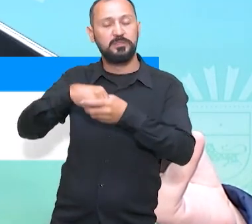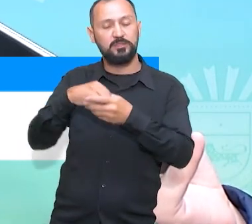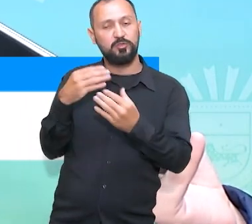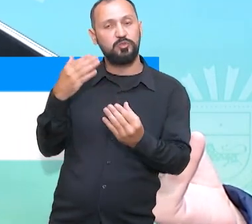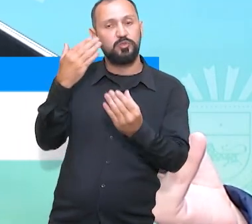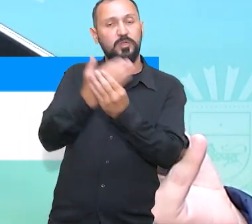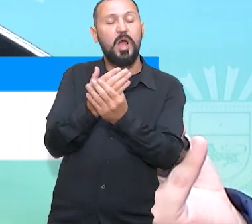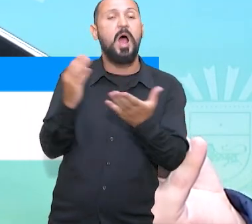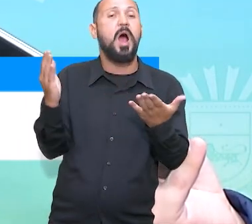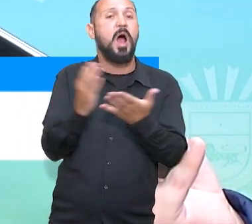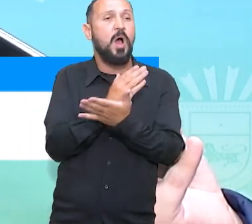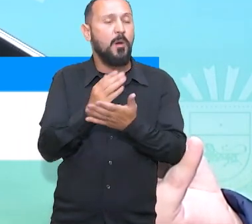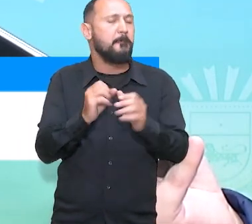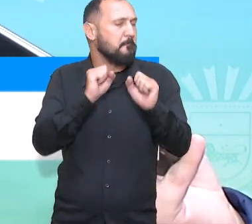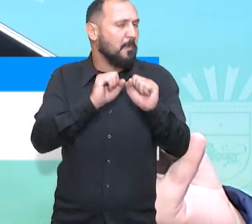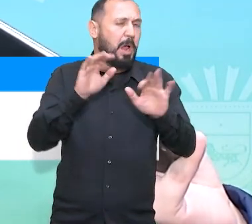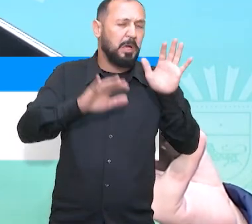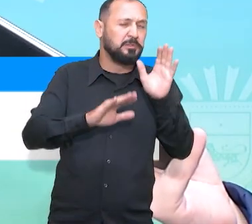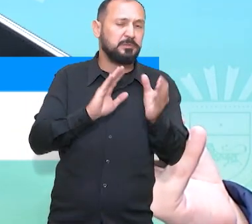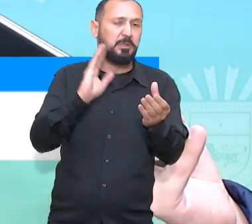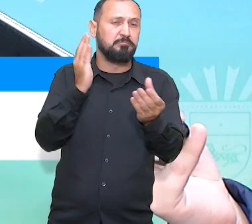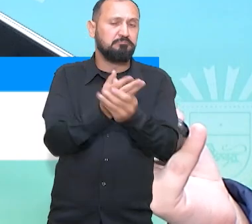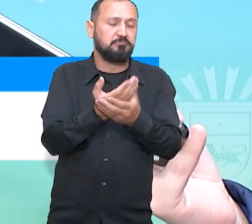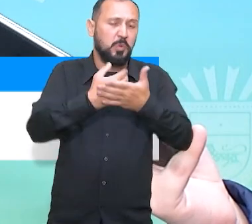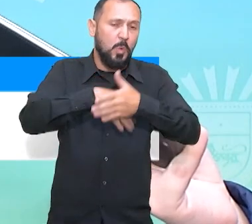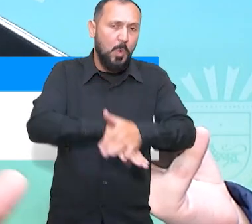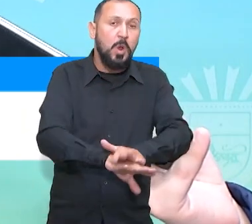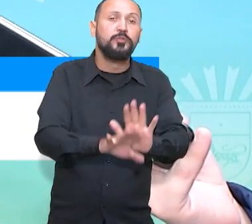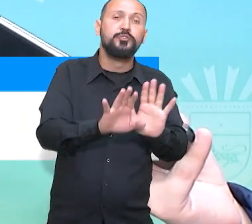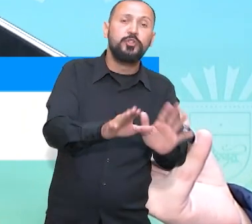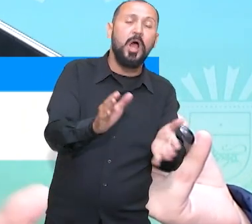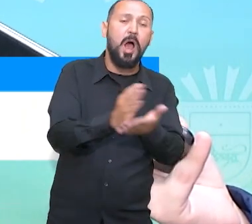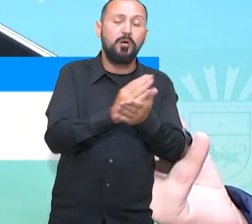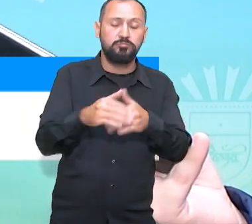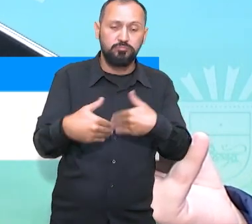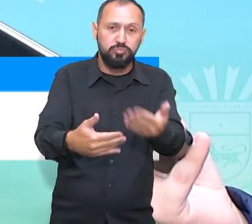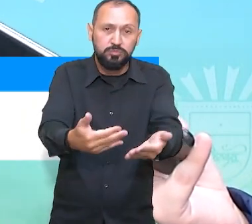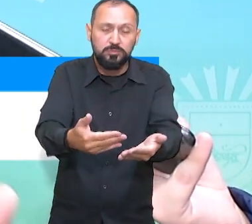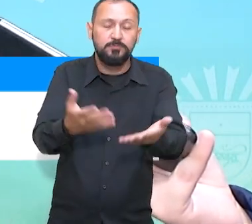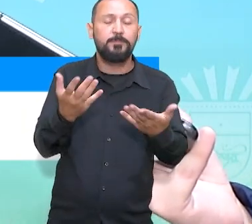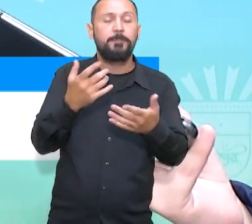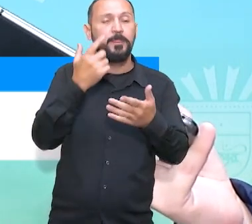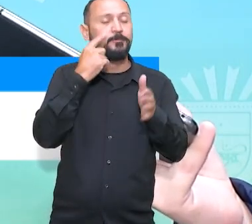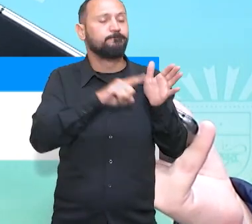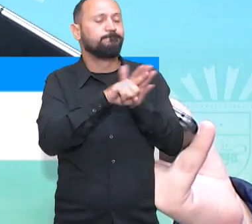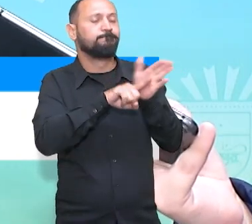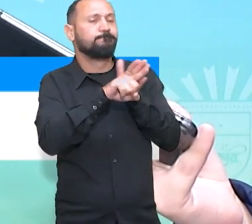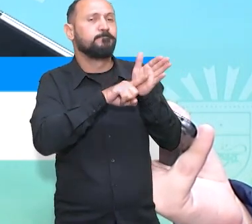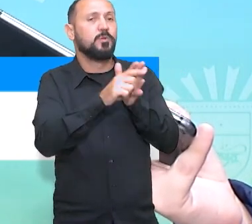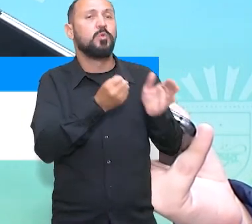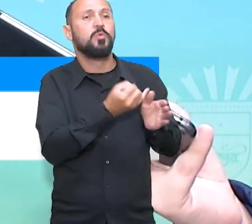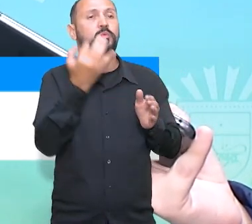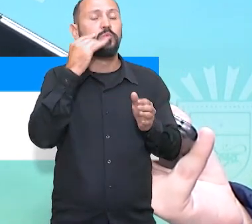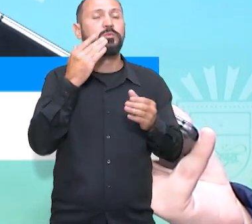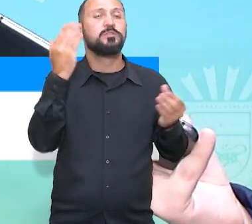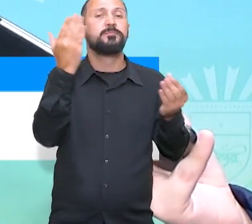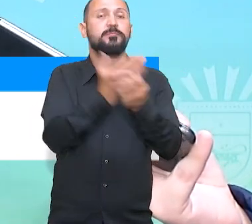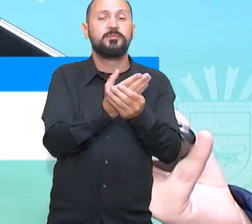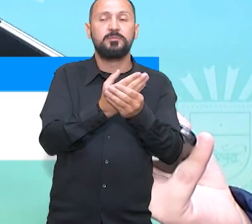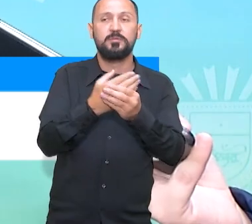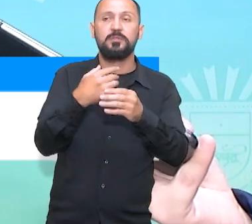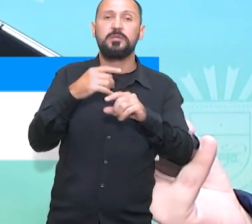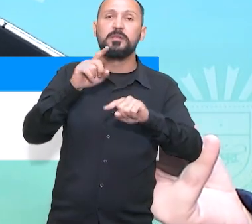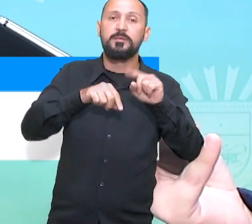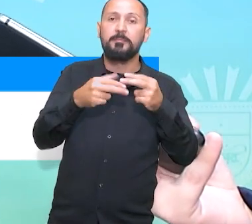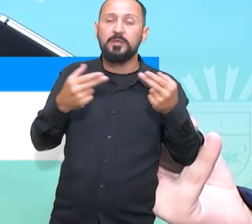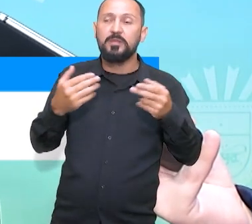arquivos, alguns dos quais pode ser que estejam até arquivados, né? Alguns em andamento, outros arquivados, e a gente faz o levantamento desses processos e os